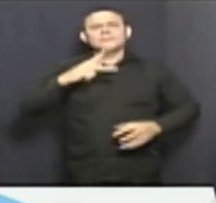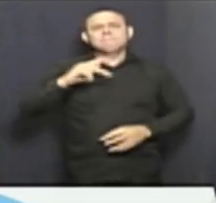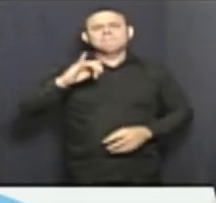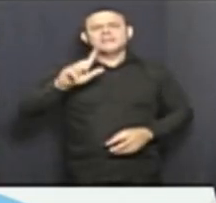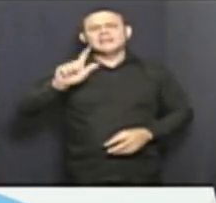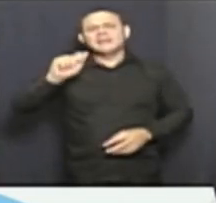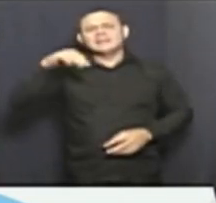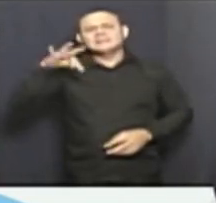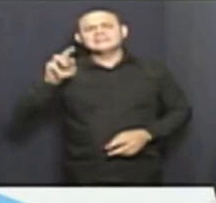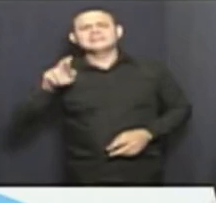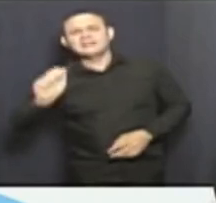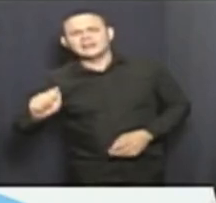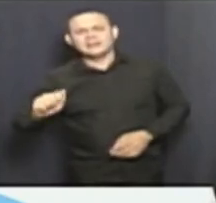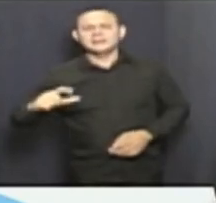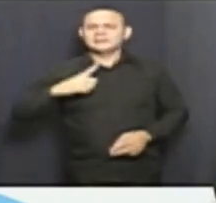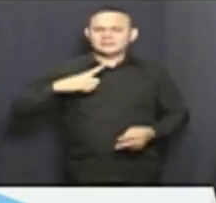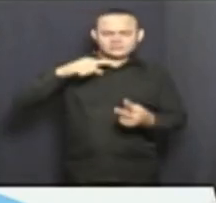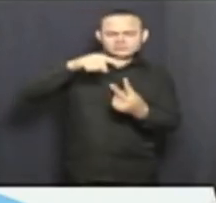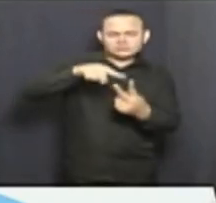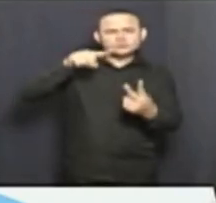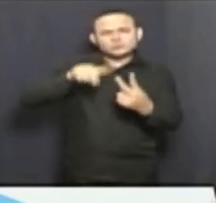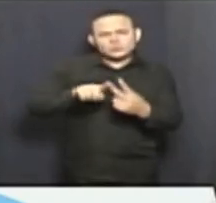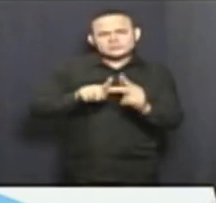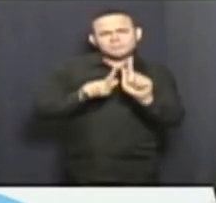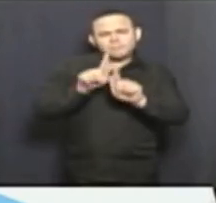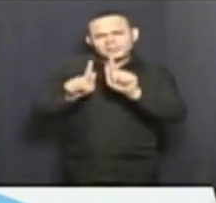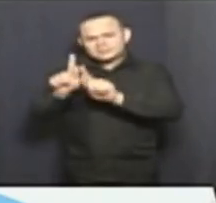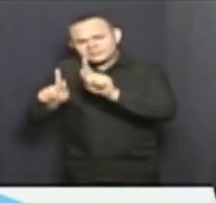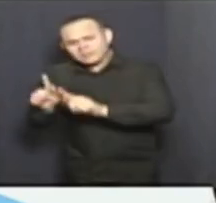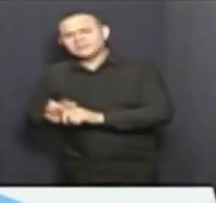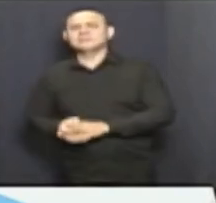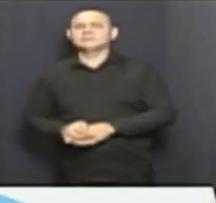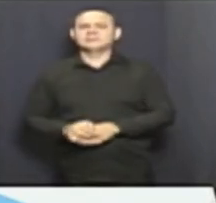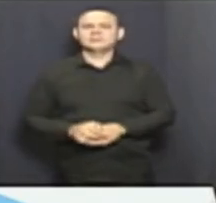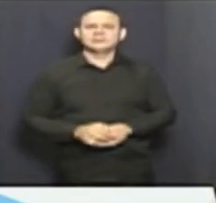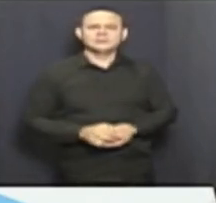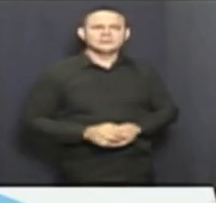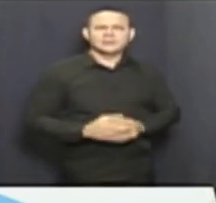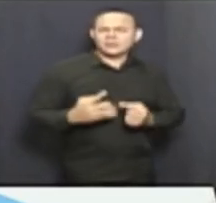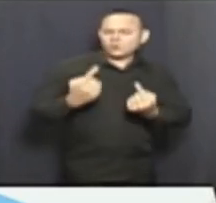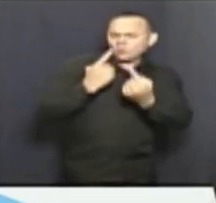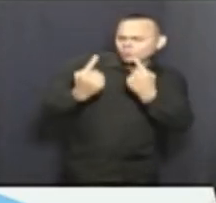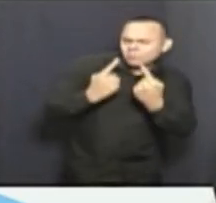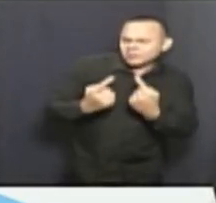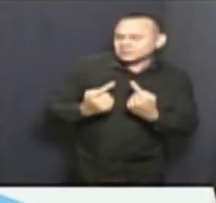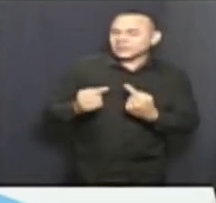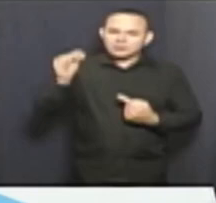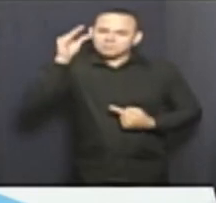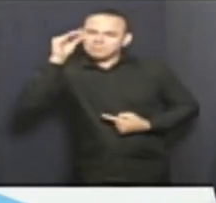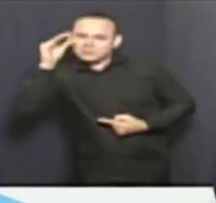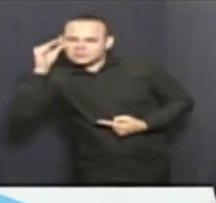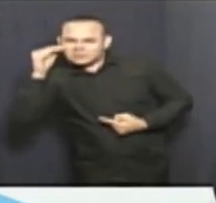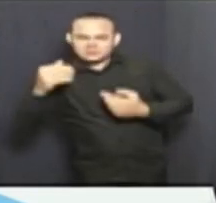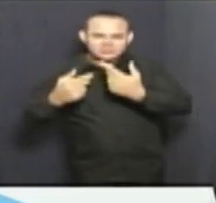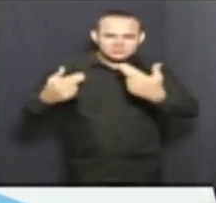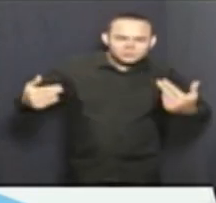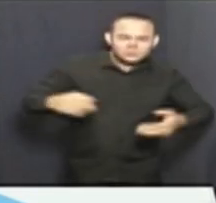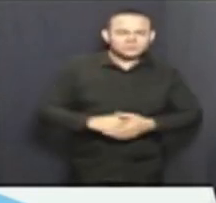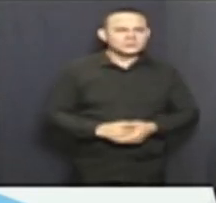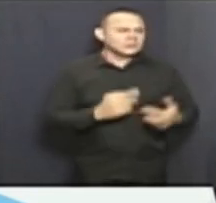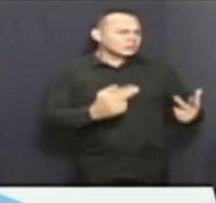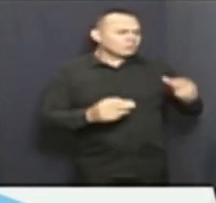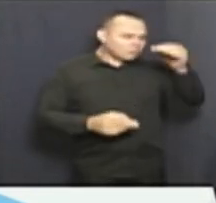nós tivemos duas pesquisas seguidas encomendadas pelos mesmo interessado como disse aqui o candidato bruma